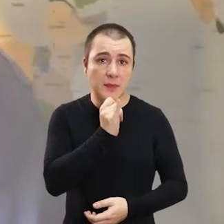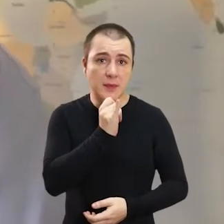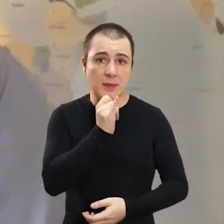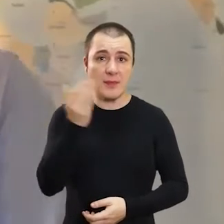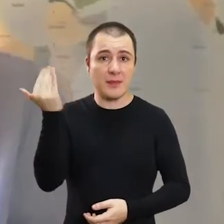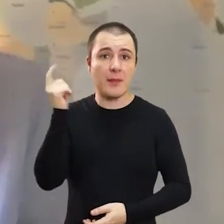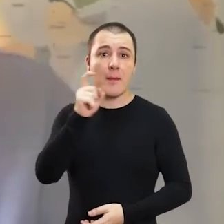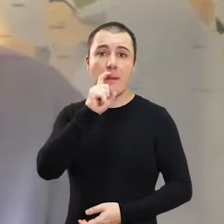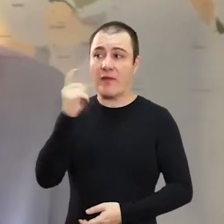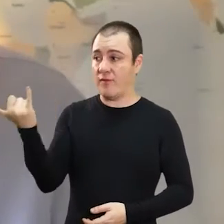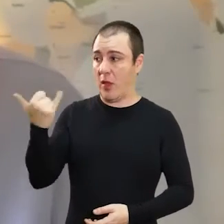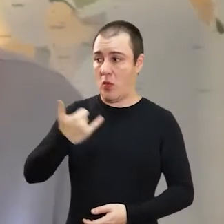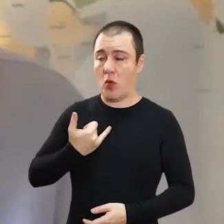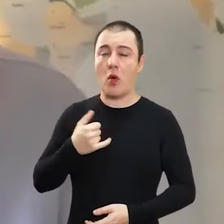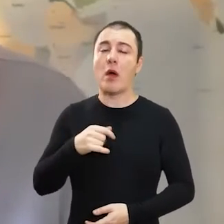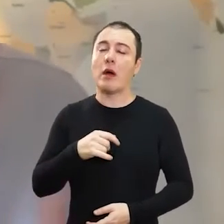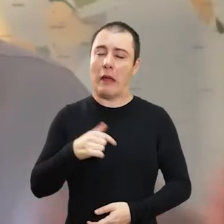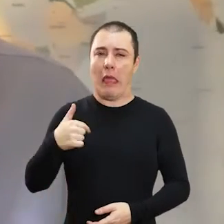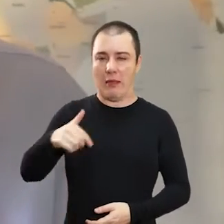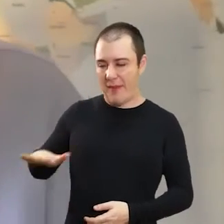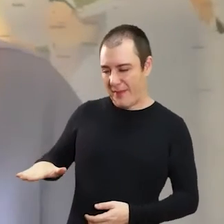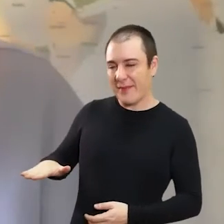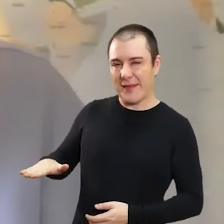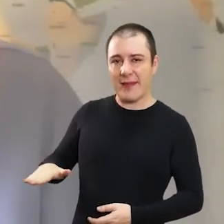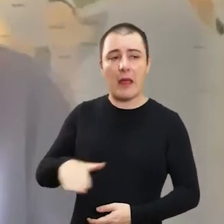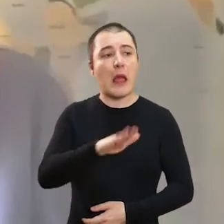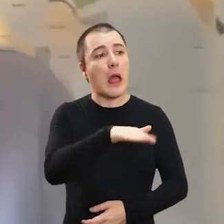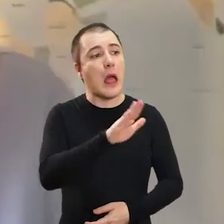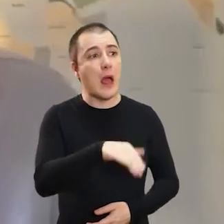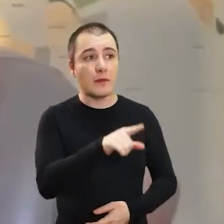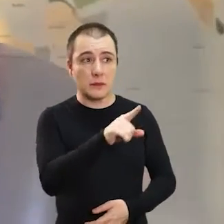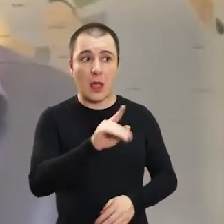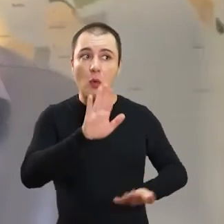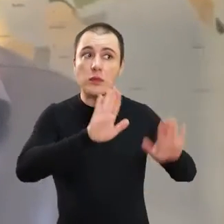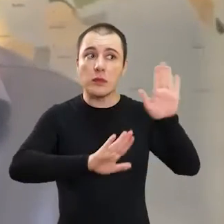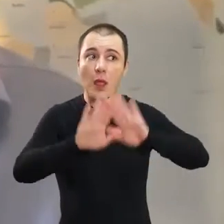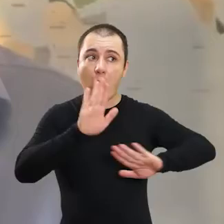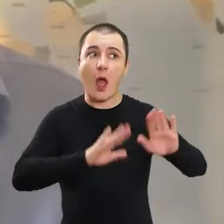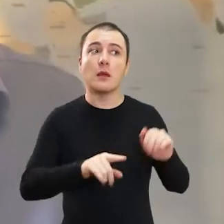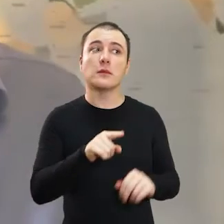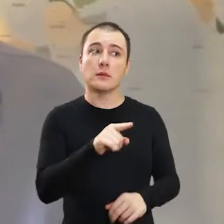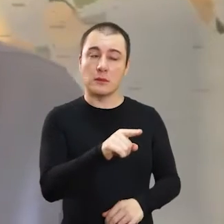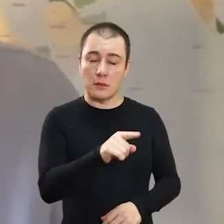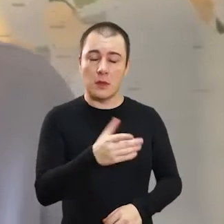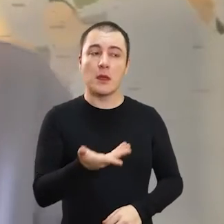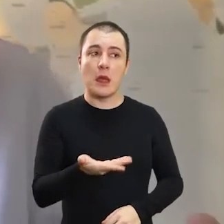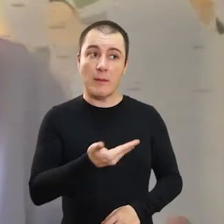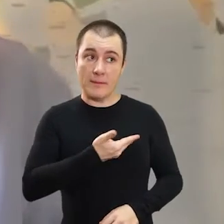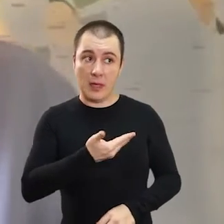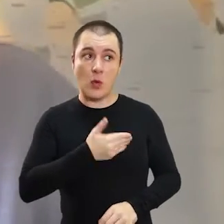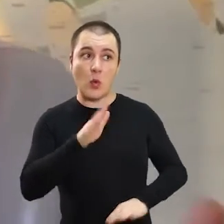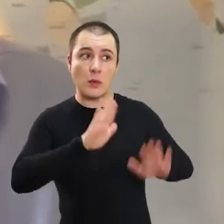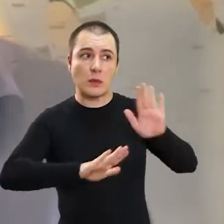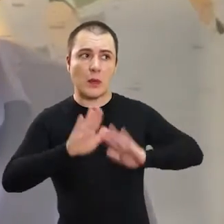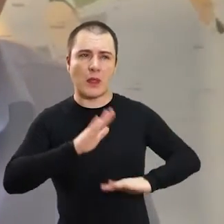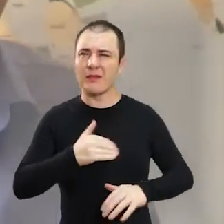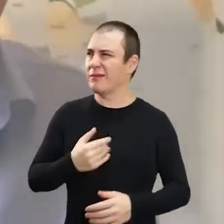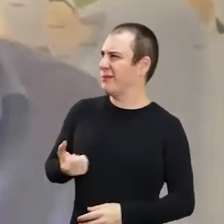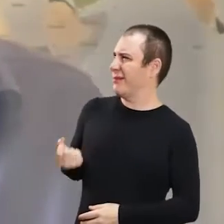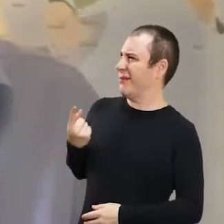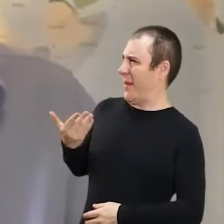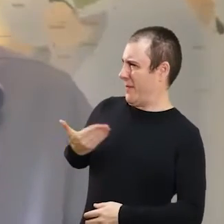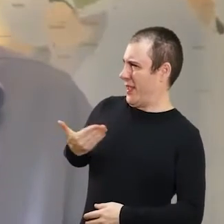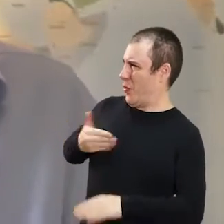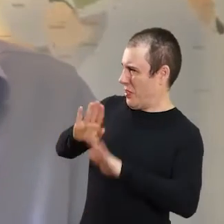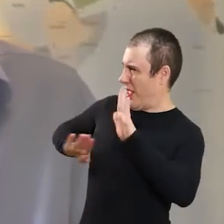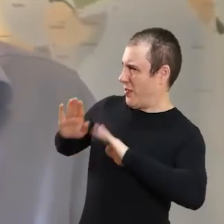né? Meu pai já falava, desde que eu era pequenininho, filho, toma cuidado, né, com teus amigos. Falei,